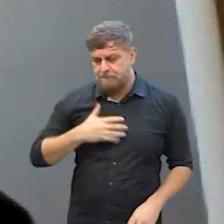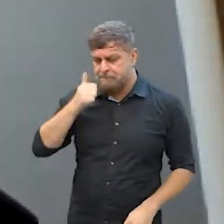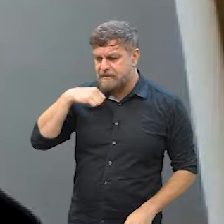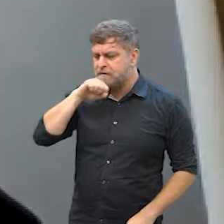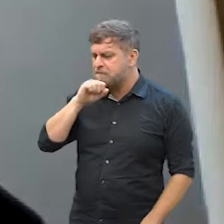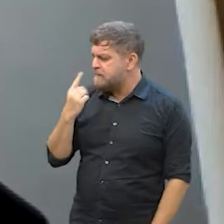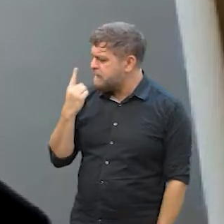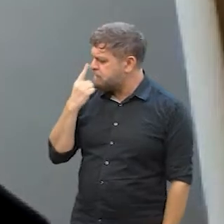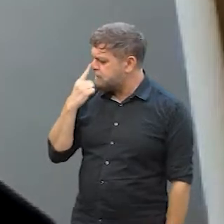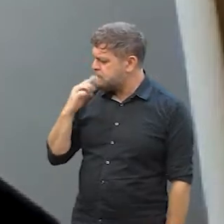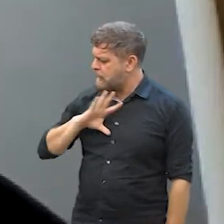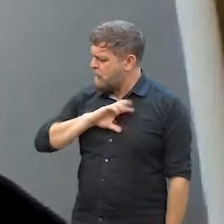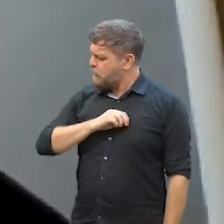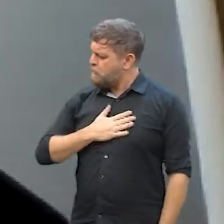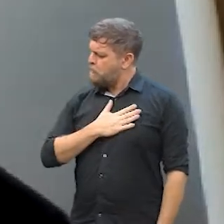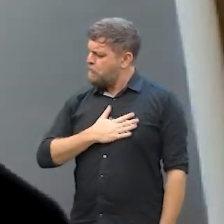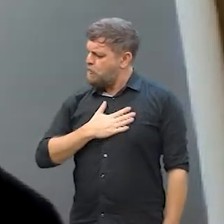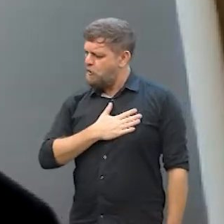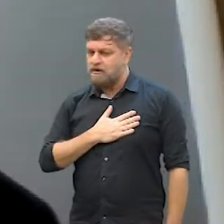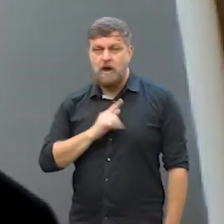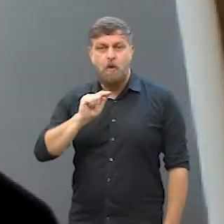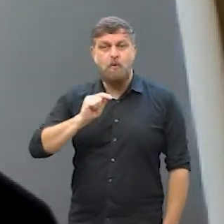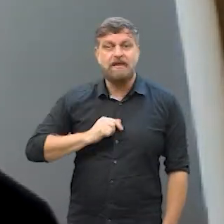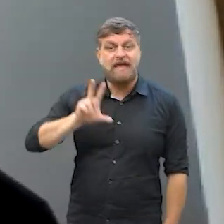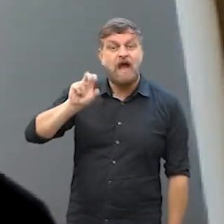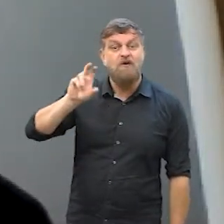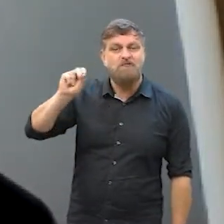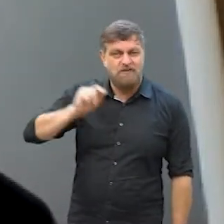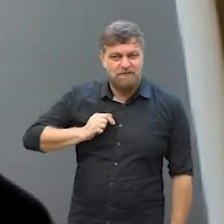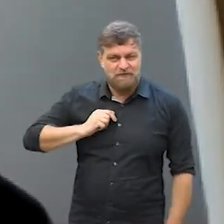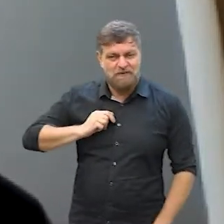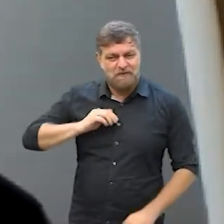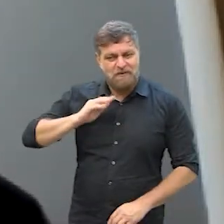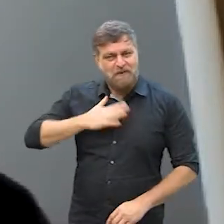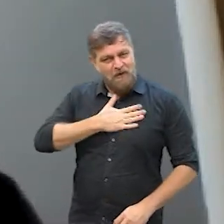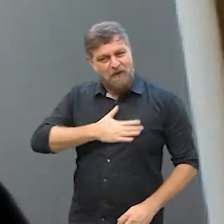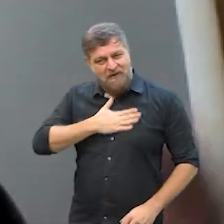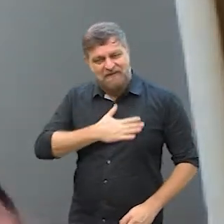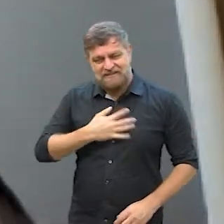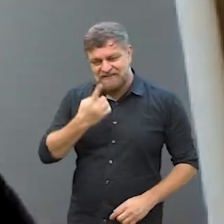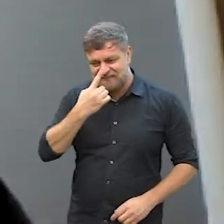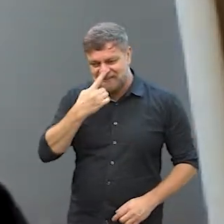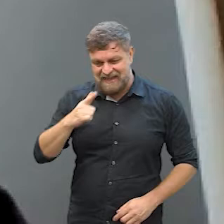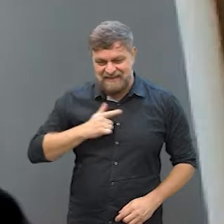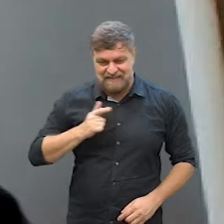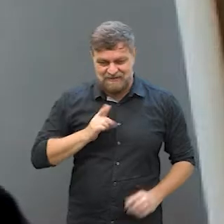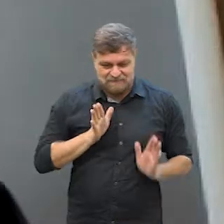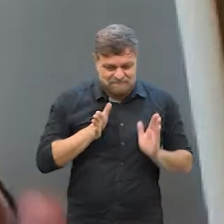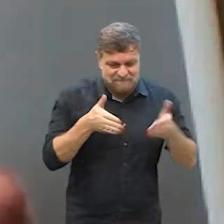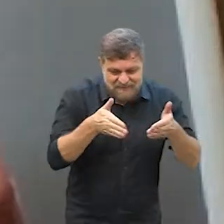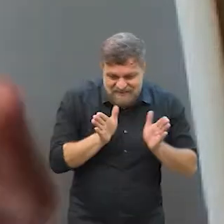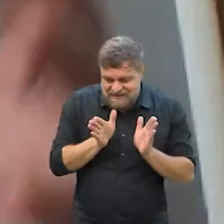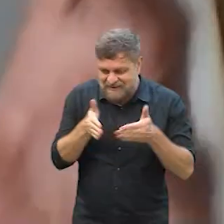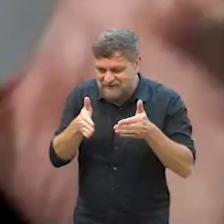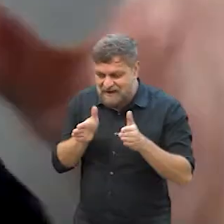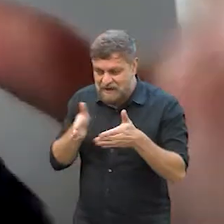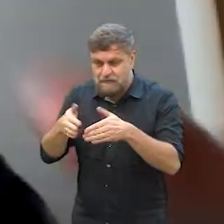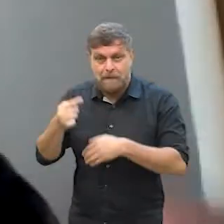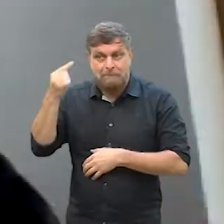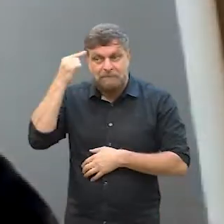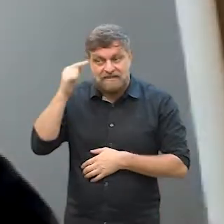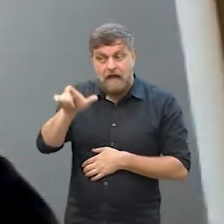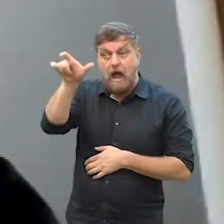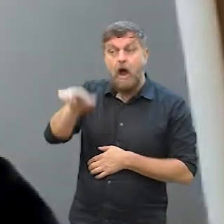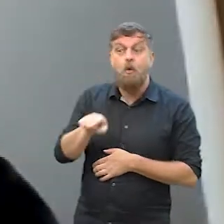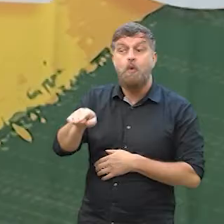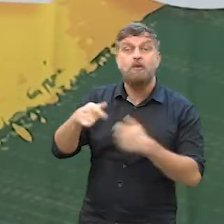mãe gosta, no que o vô gosta de fazer, os assuntos do vô. Então é sempre criar um valor pensando nas necessidades